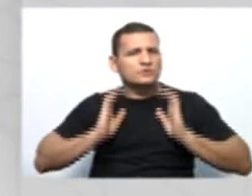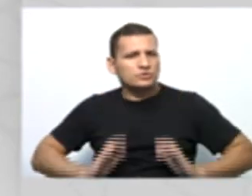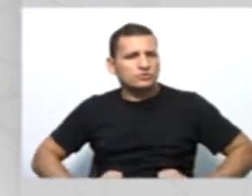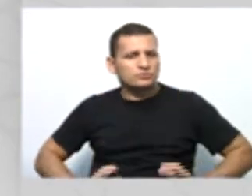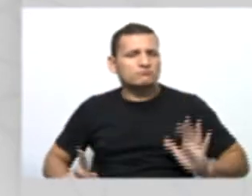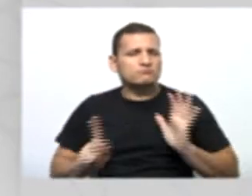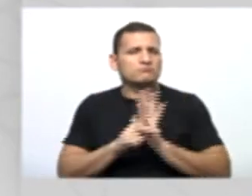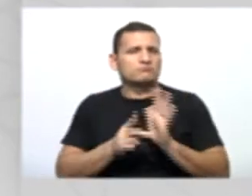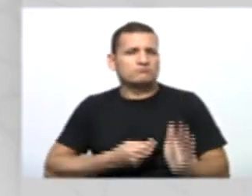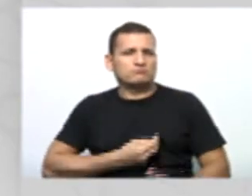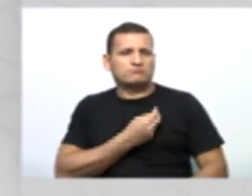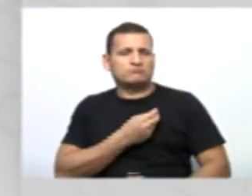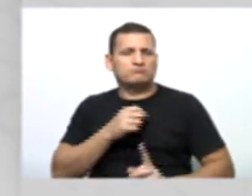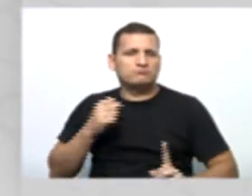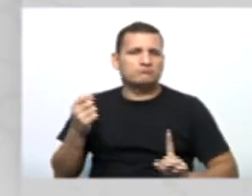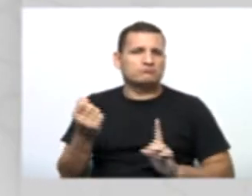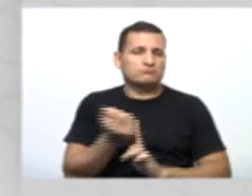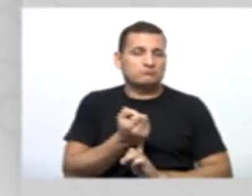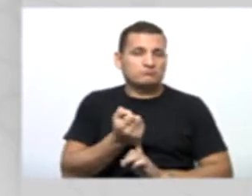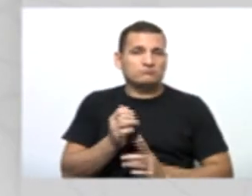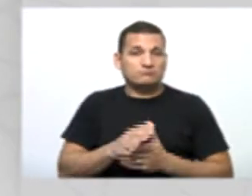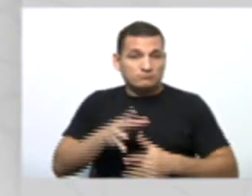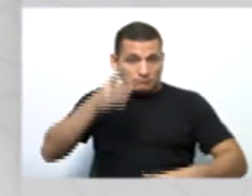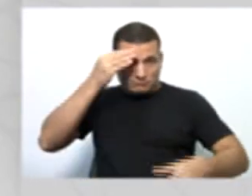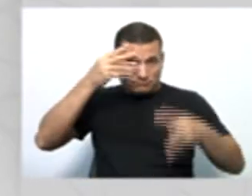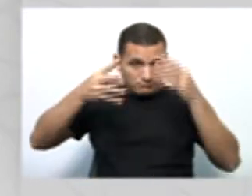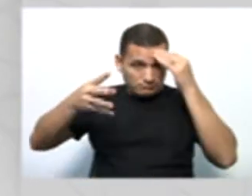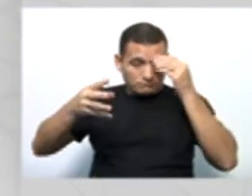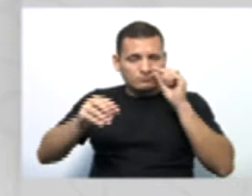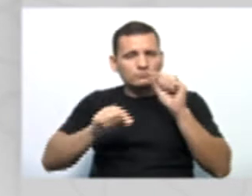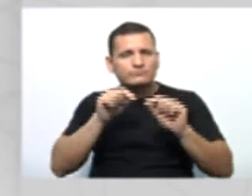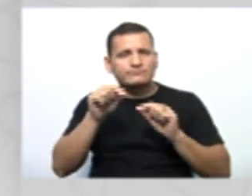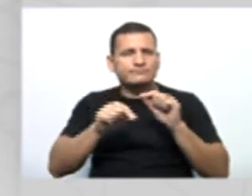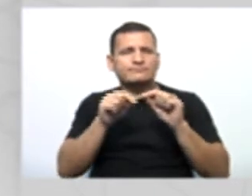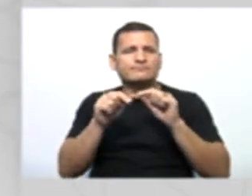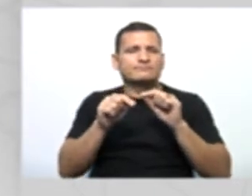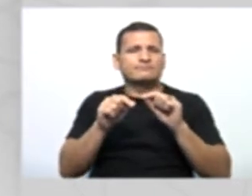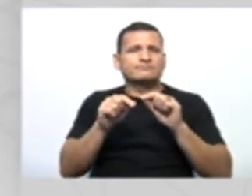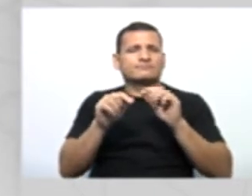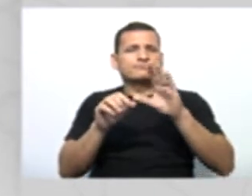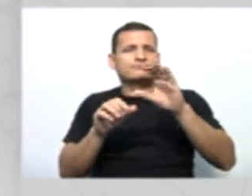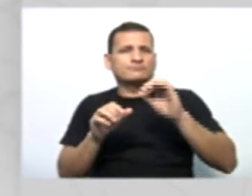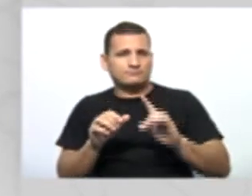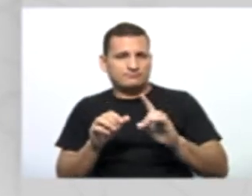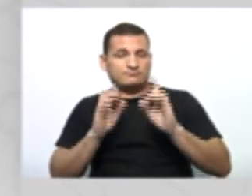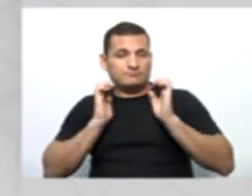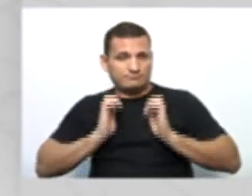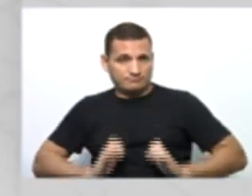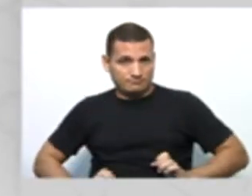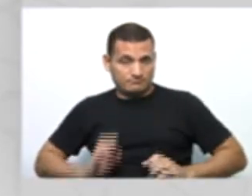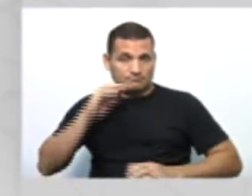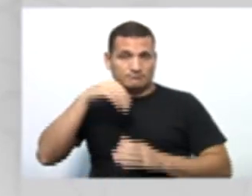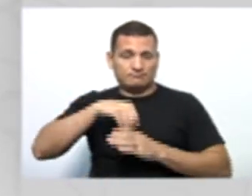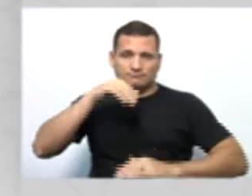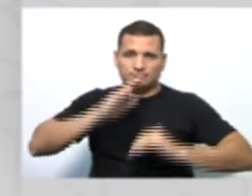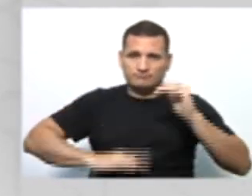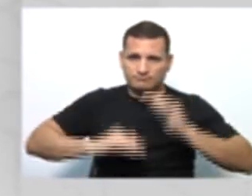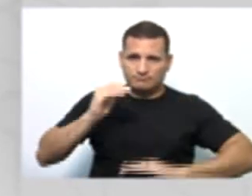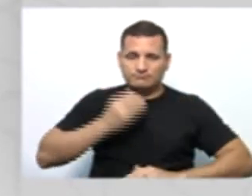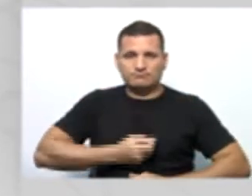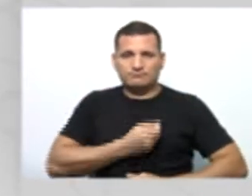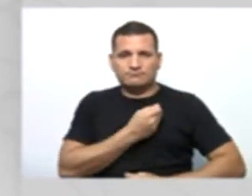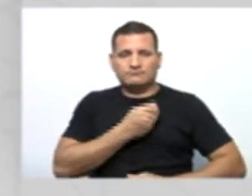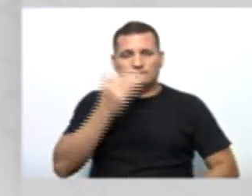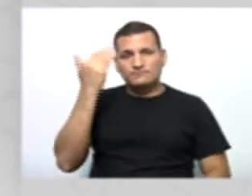vida social, assimilar a importância dos códigos de ética para a vida profissional e compreender